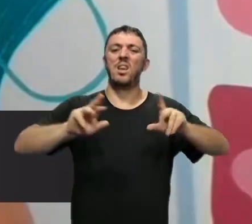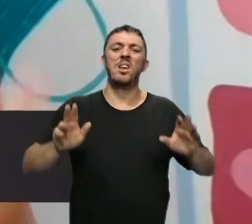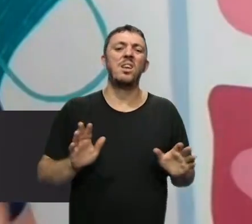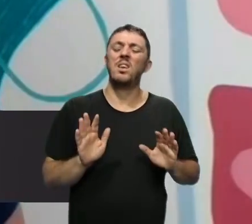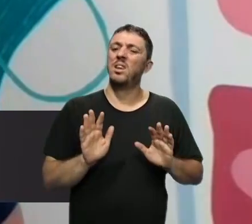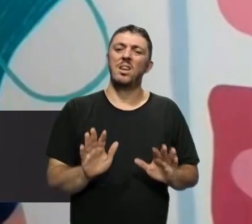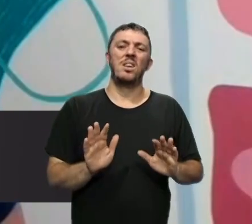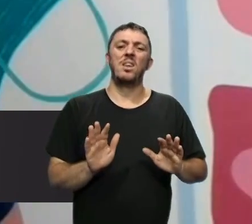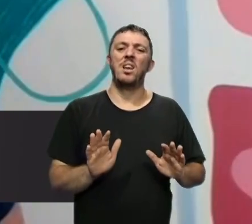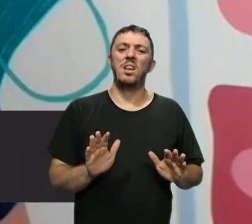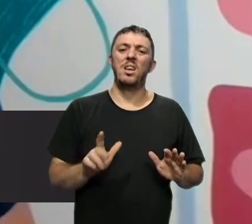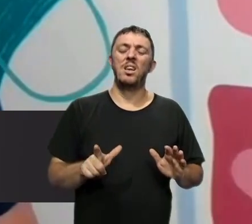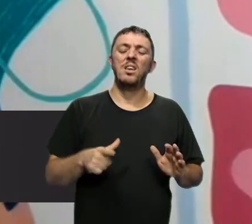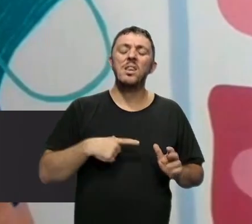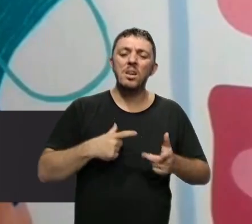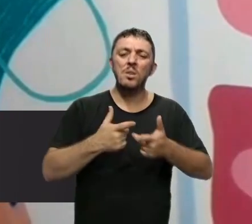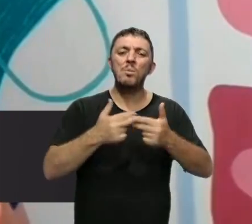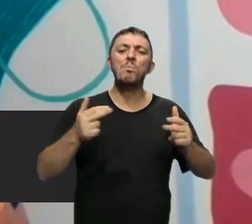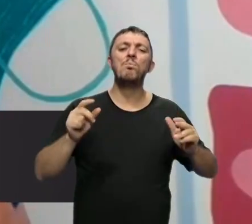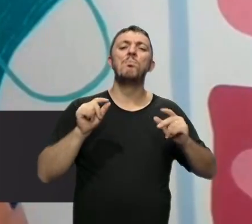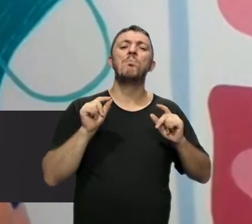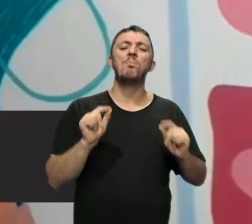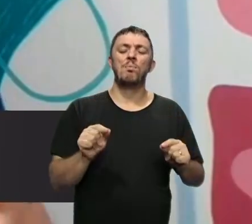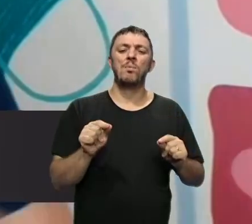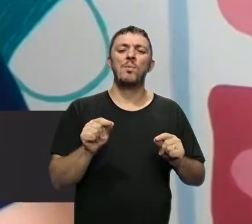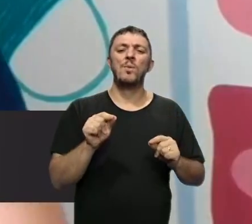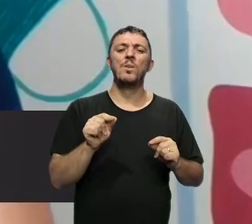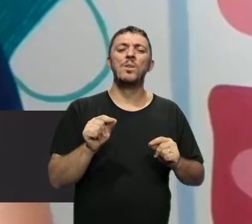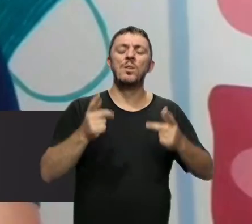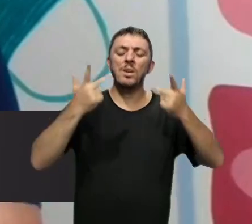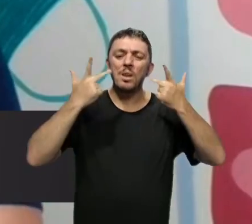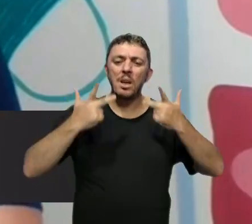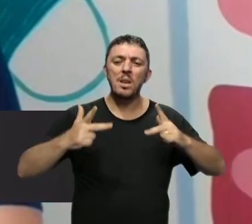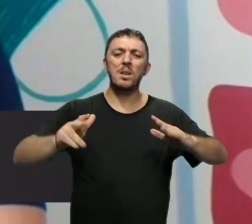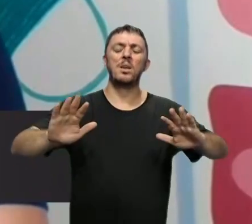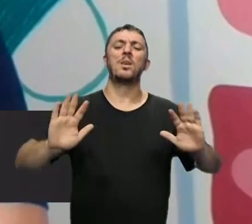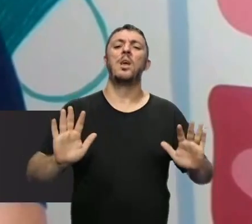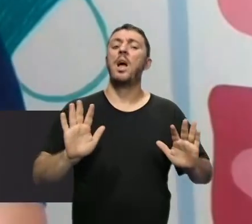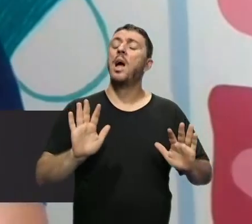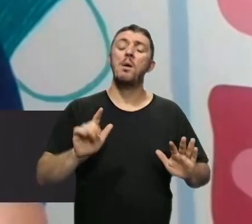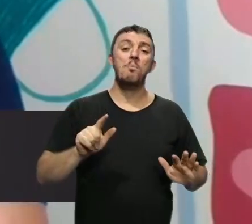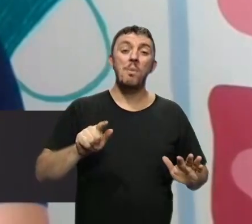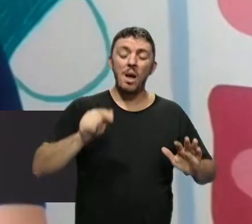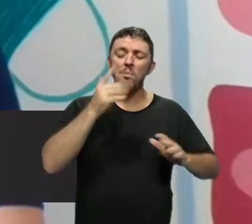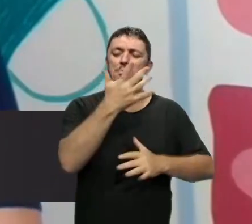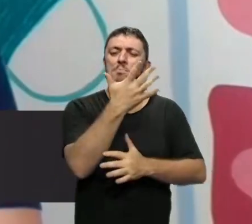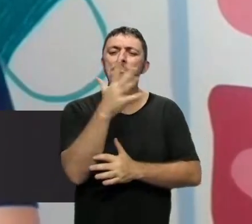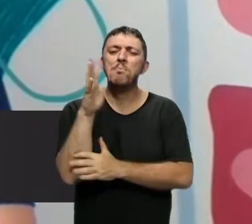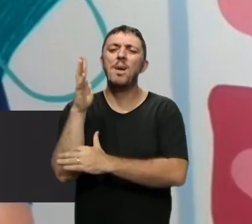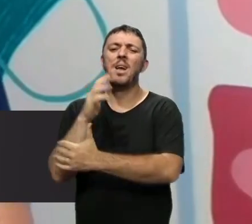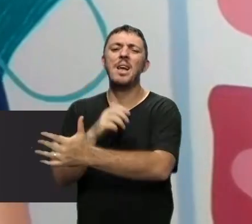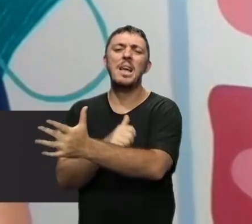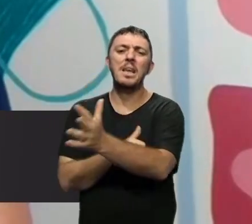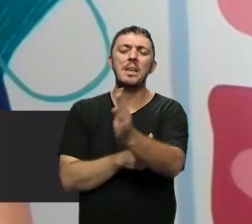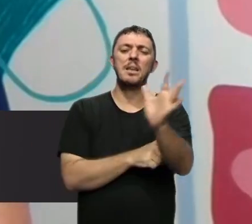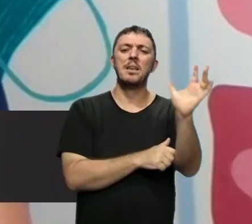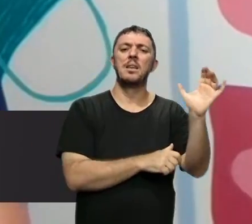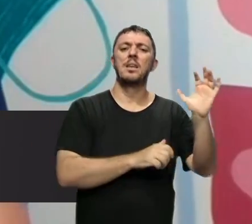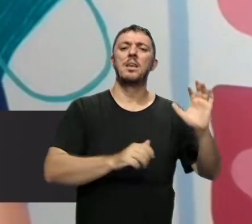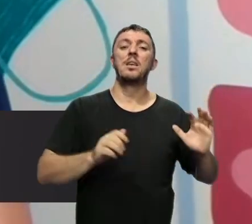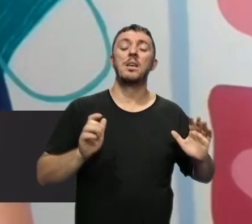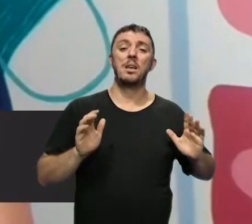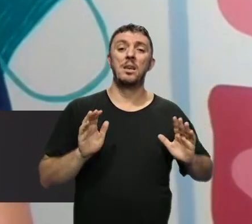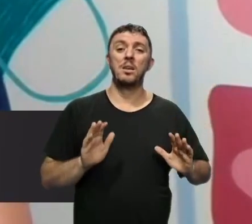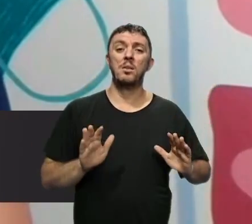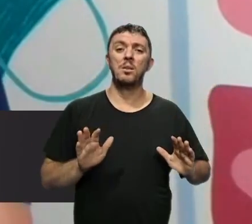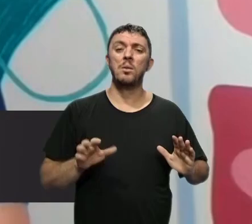de coco, por elementos naturais. É mais do que isso. É a gente ter a natureza perpassando de fato